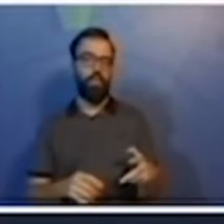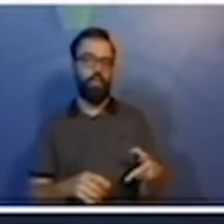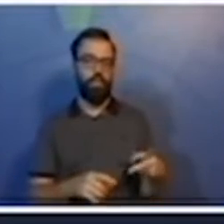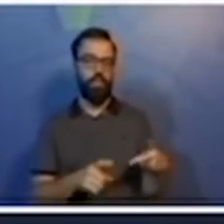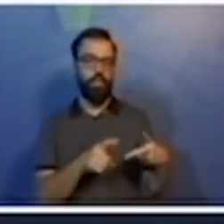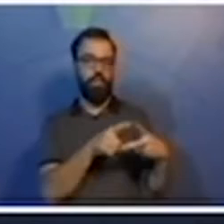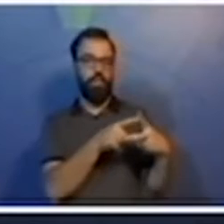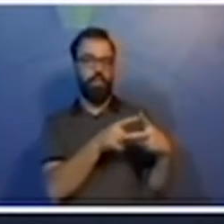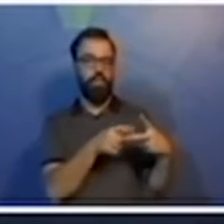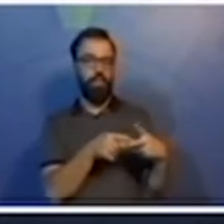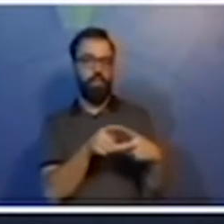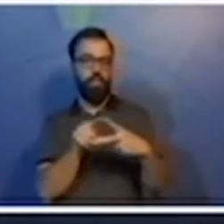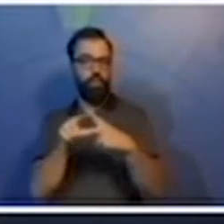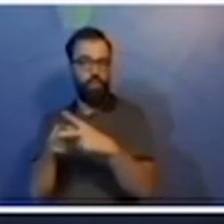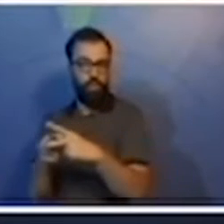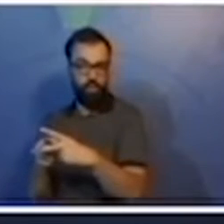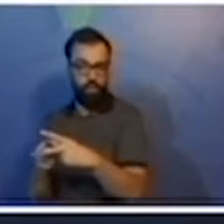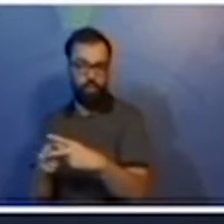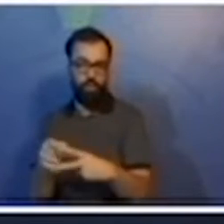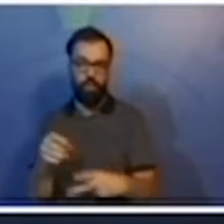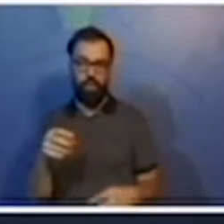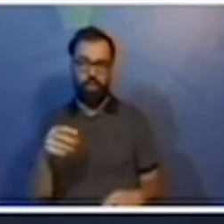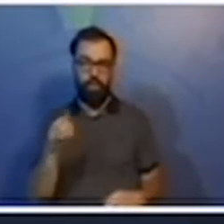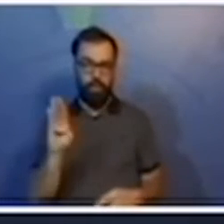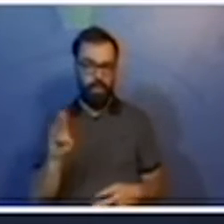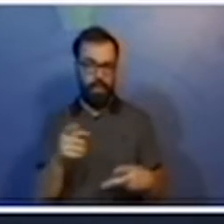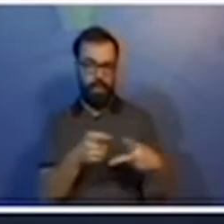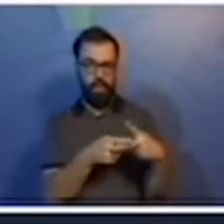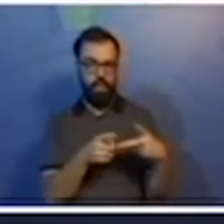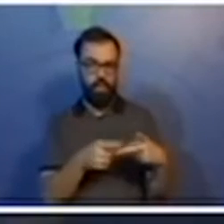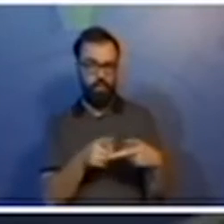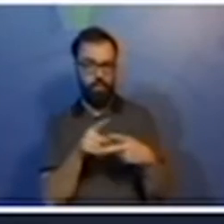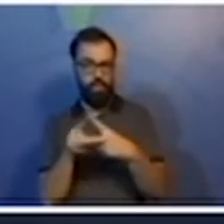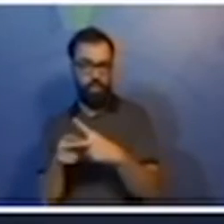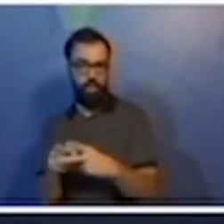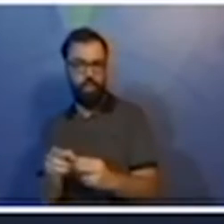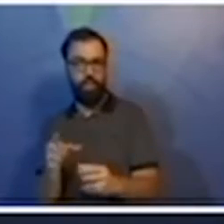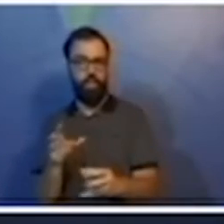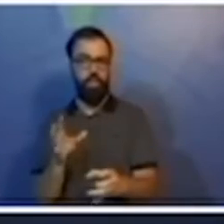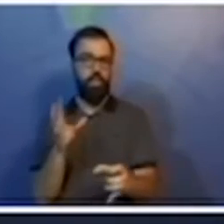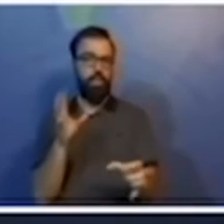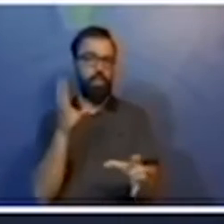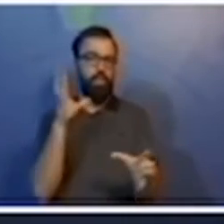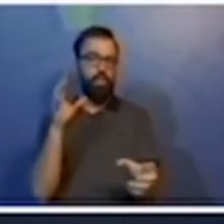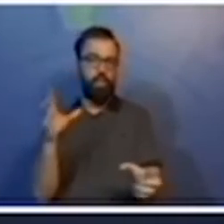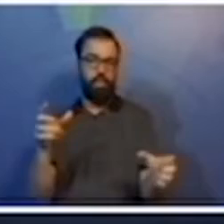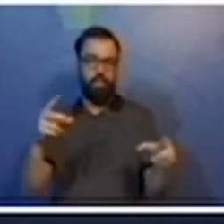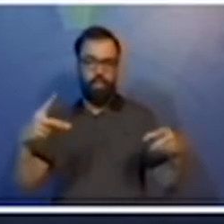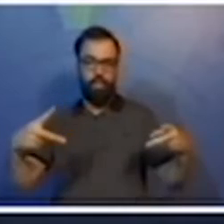mais fácil, ó, muito mais fácil. Qual que é o suplemento do ângulo de 142 graus?